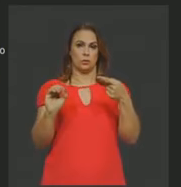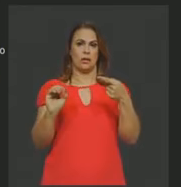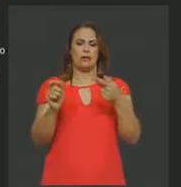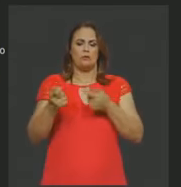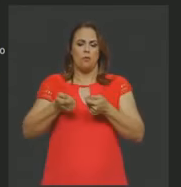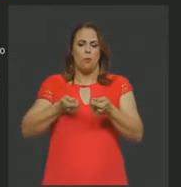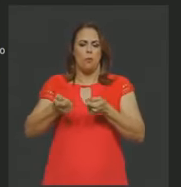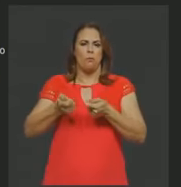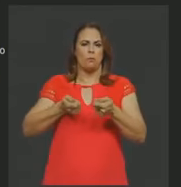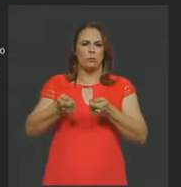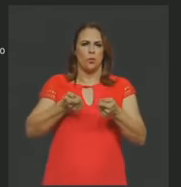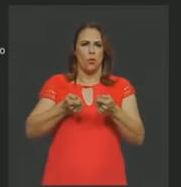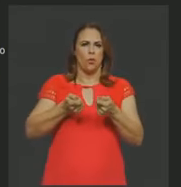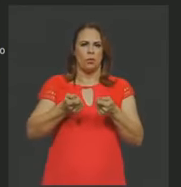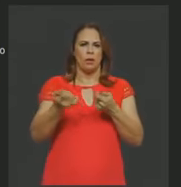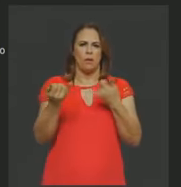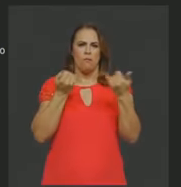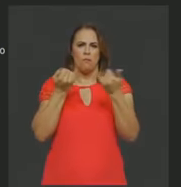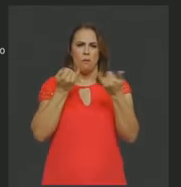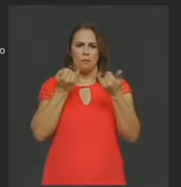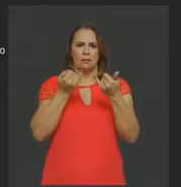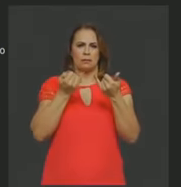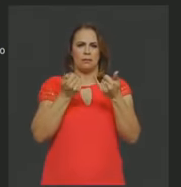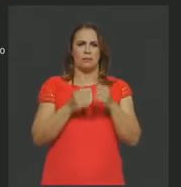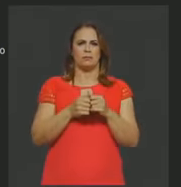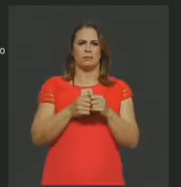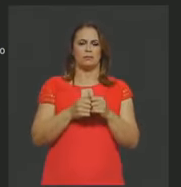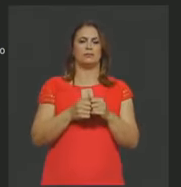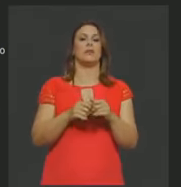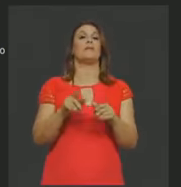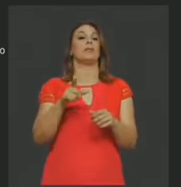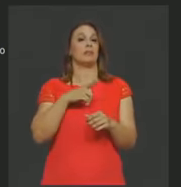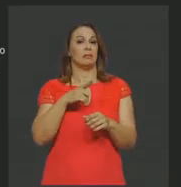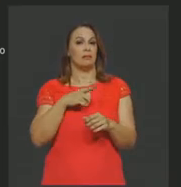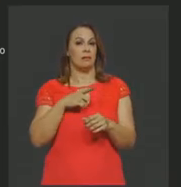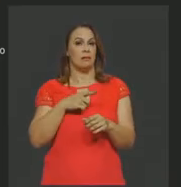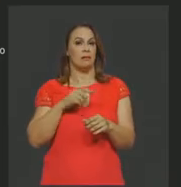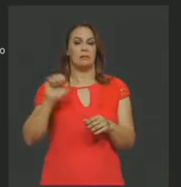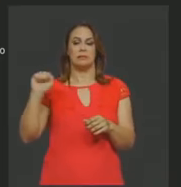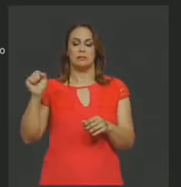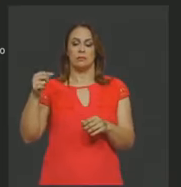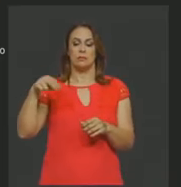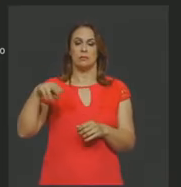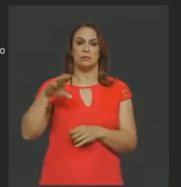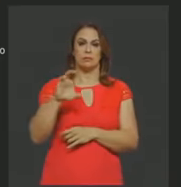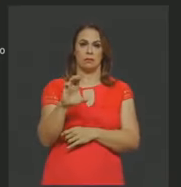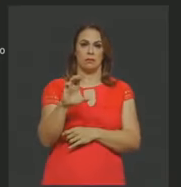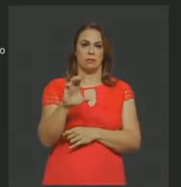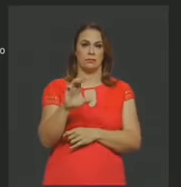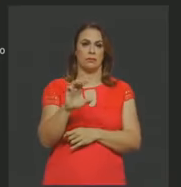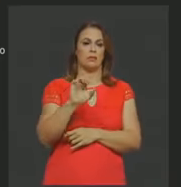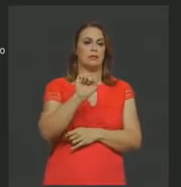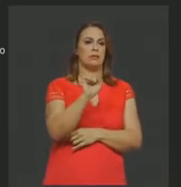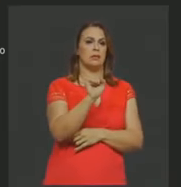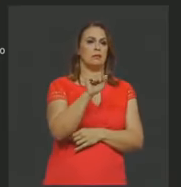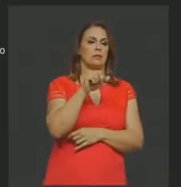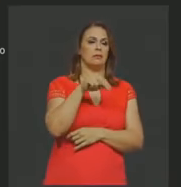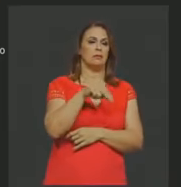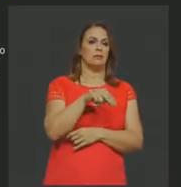tem fibras motoras, né? Nós temos o sistema nervoso central e o periférico. E esse periférico nós temos